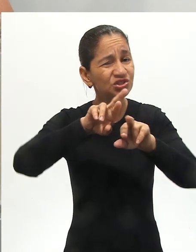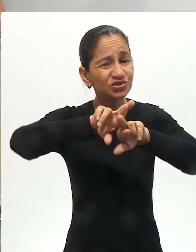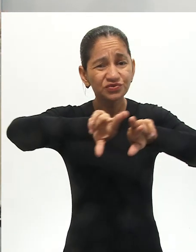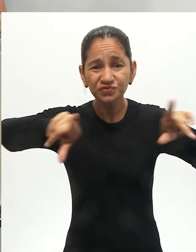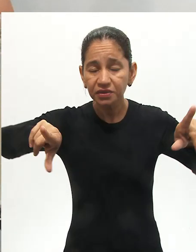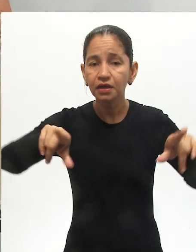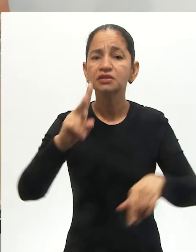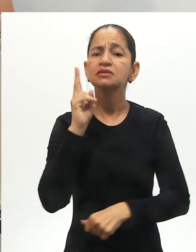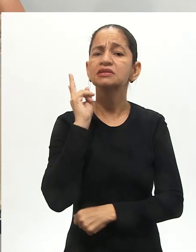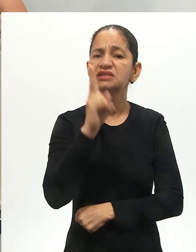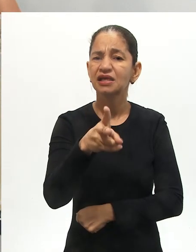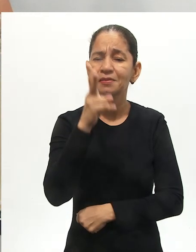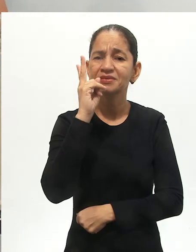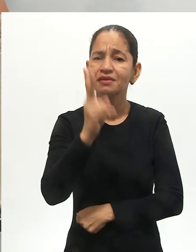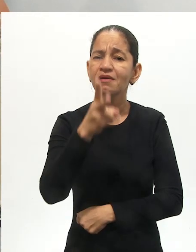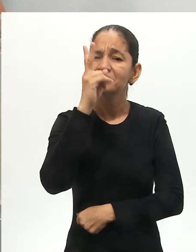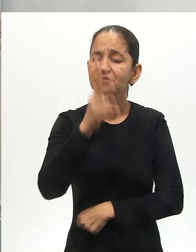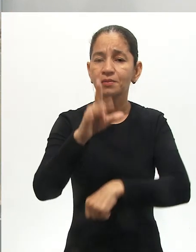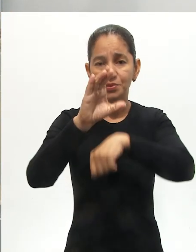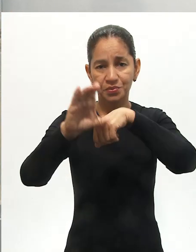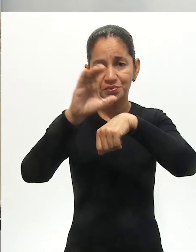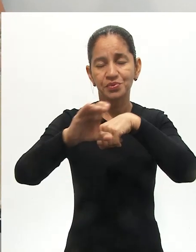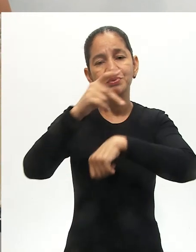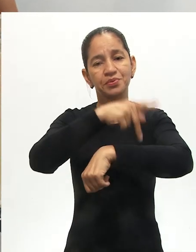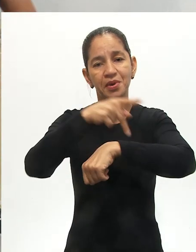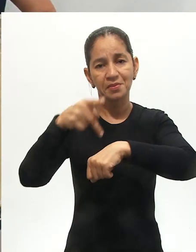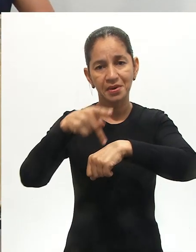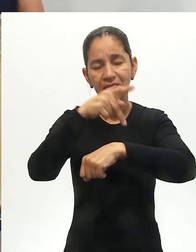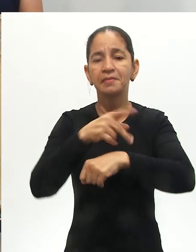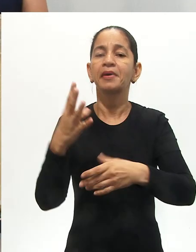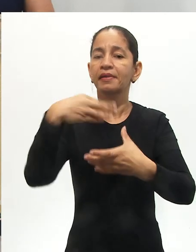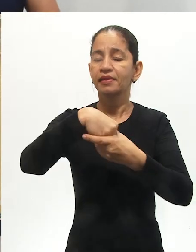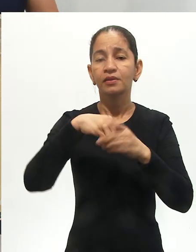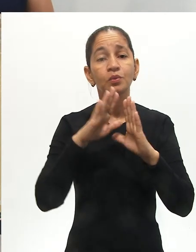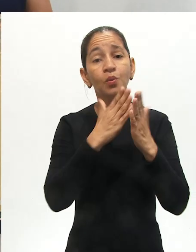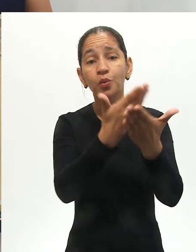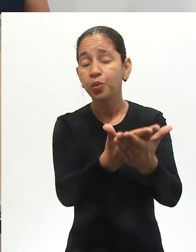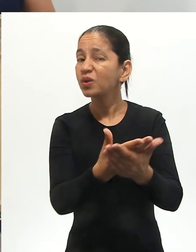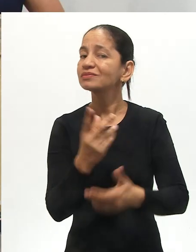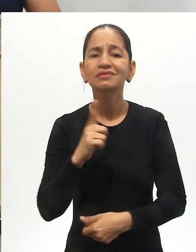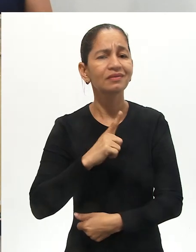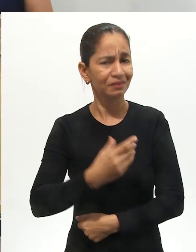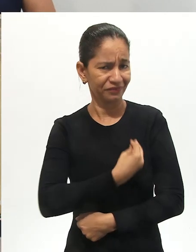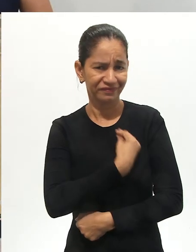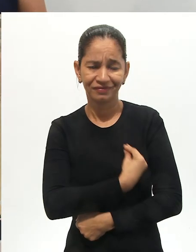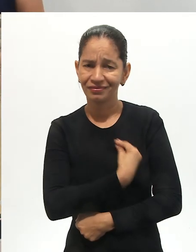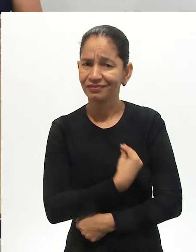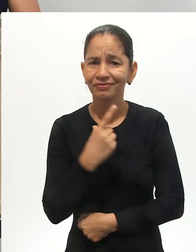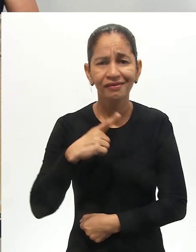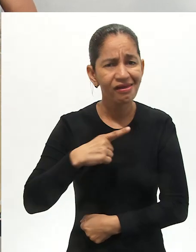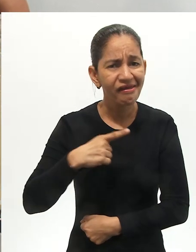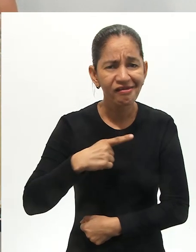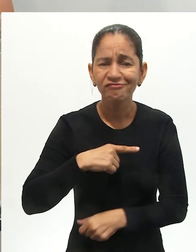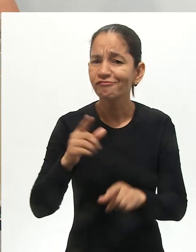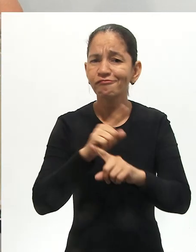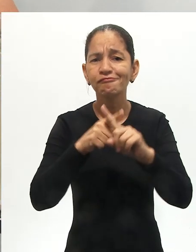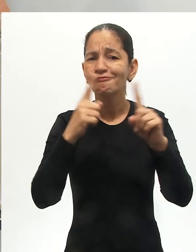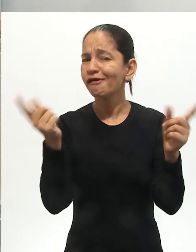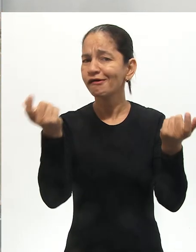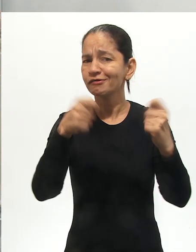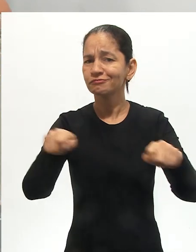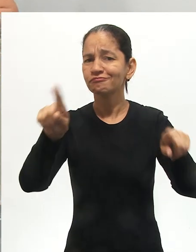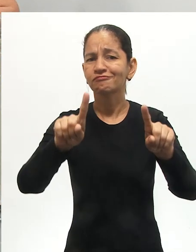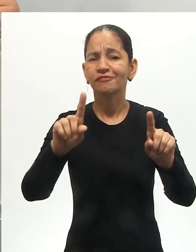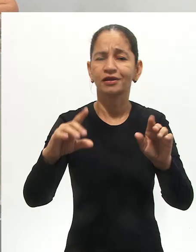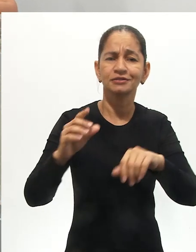contra-hegemônicas, sobre as ideias que sempre estiveram presentes nos cursos de pedagogias, nas escolas, nas salas de aula, mas que